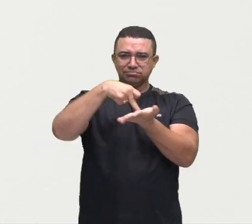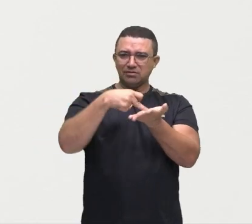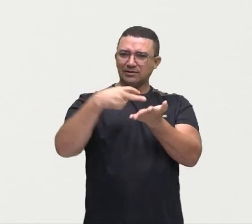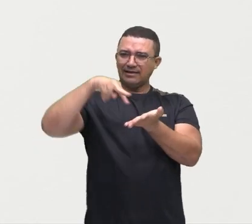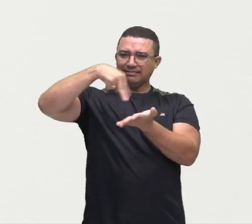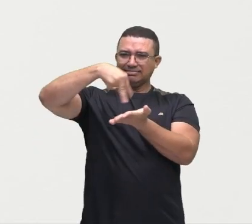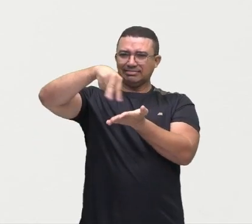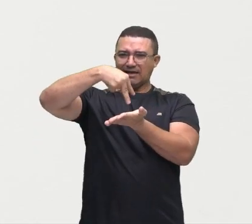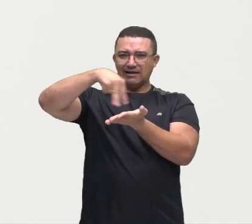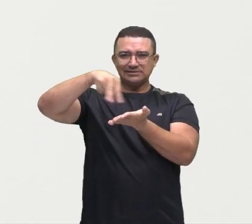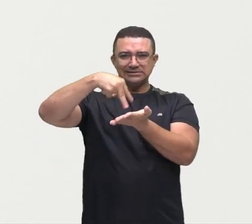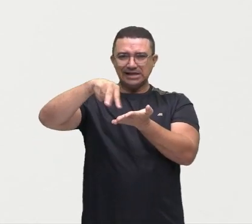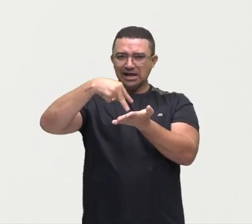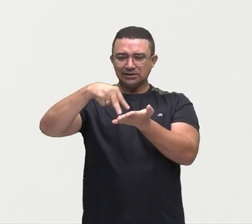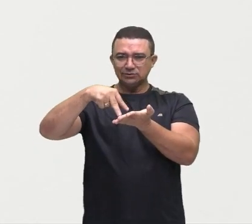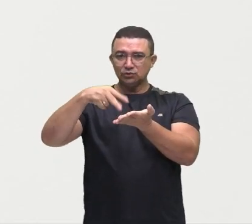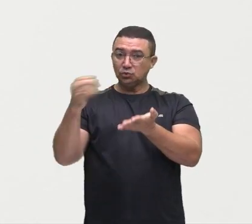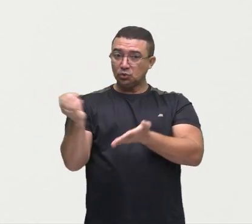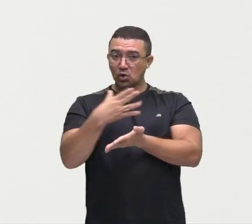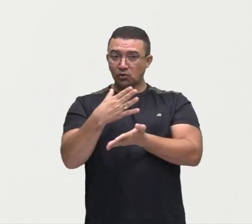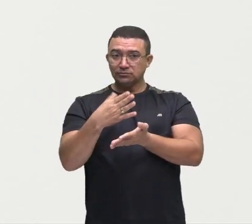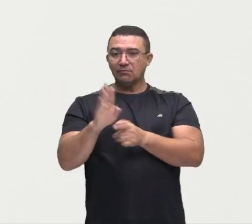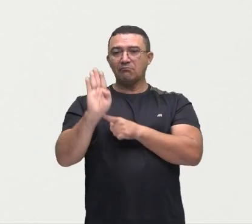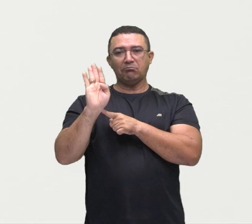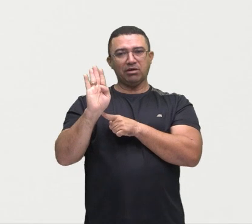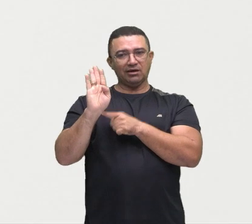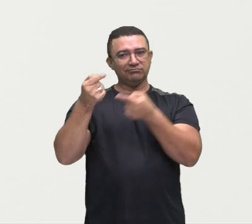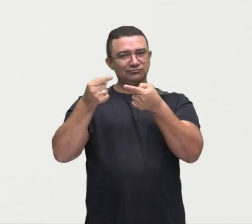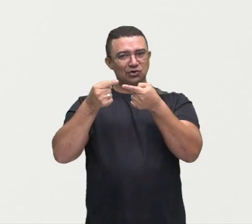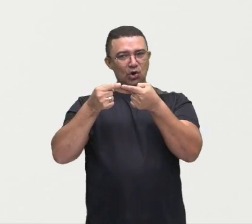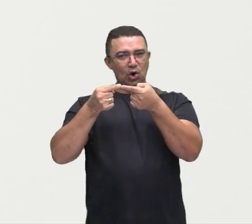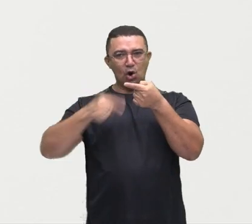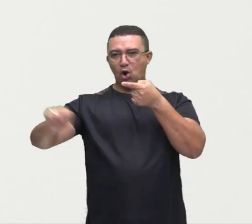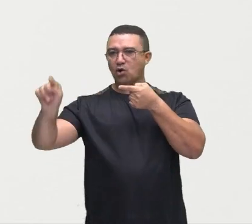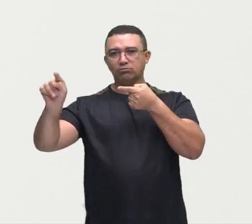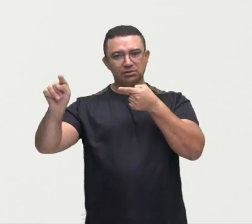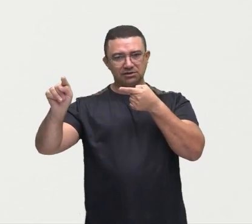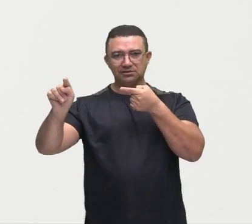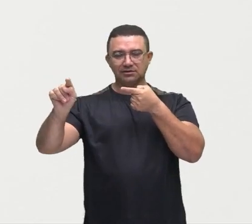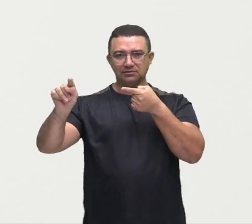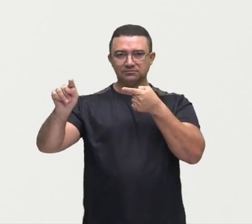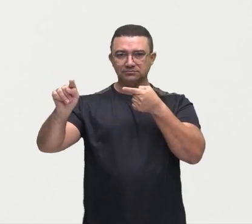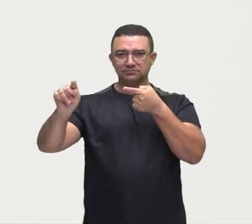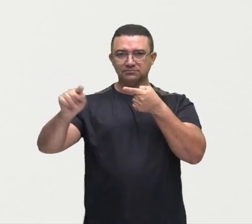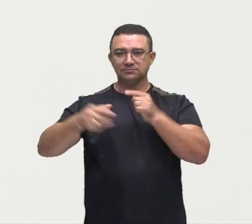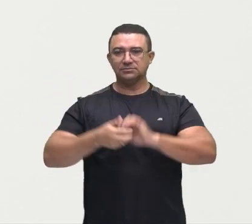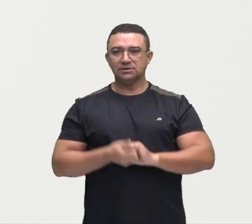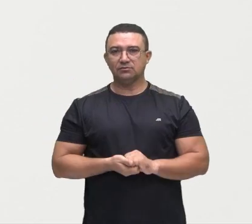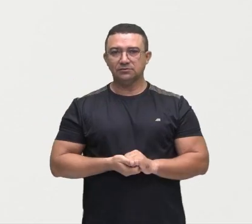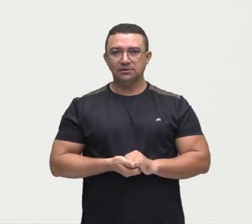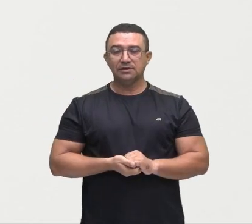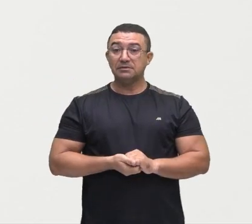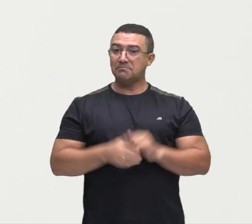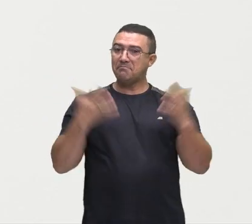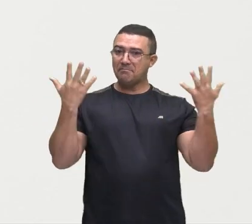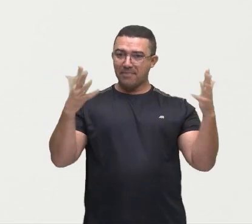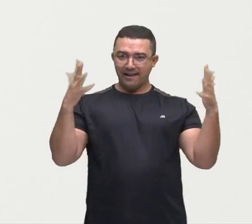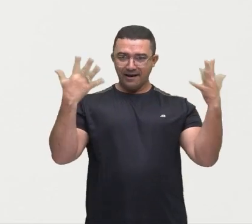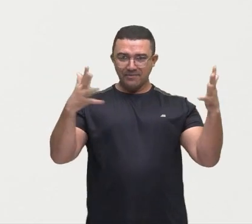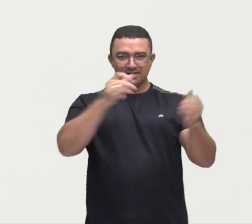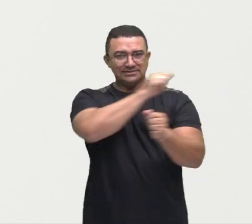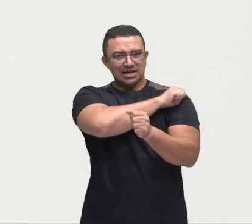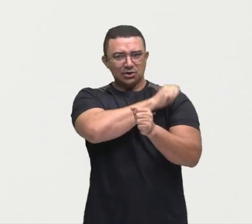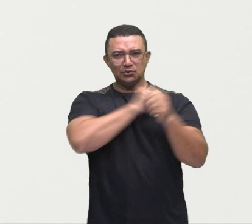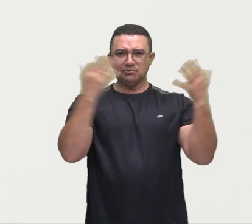não, certo? Então é a letra B, aquela que não está dialogando e novamente os meus queridos acertaram. Olha